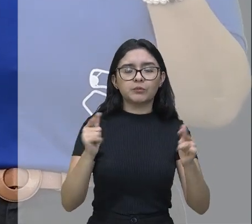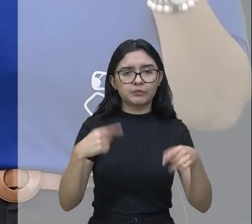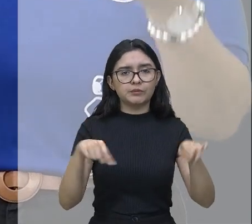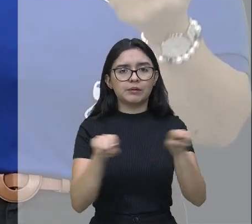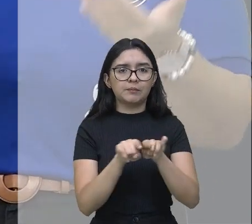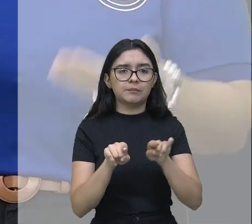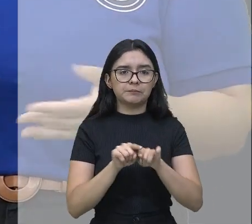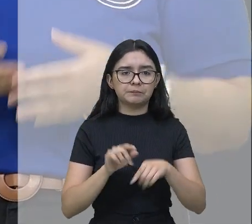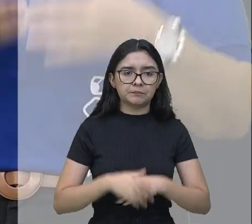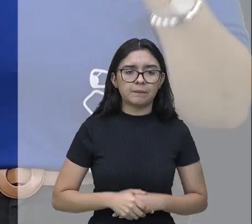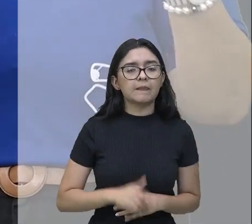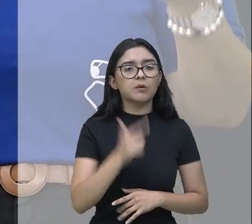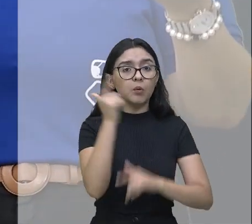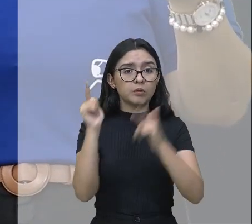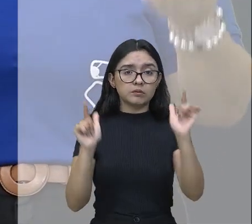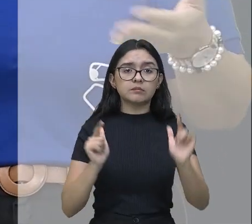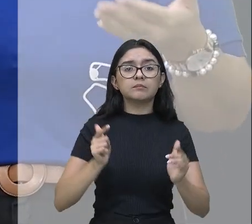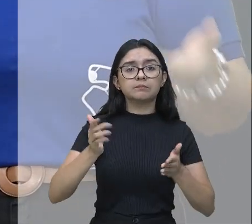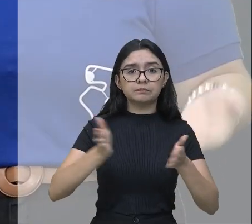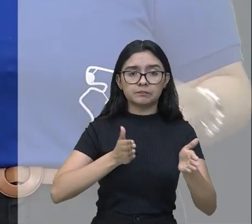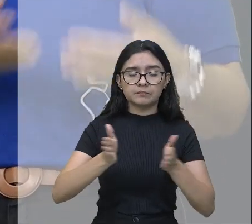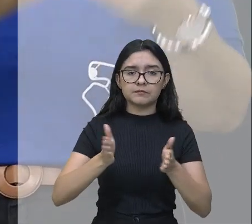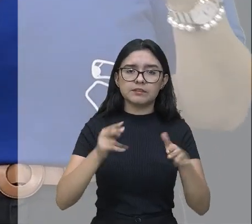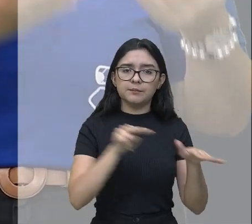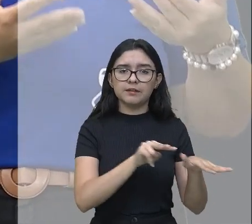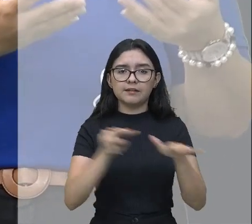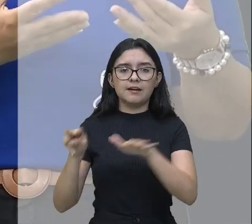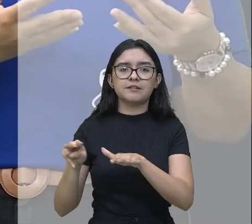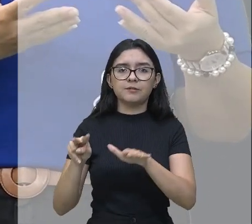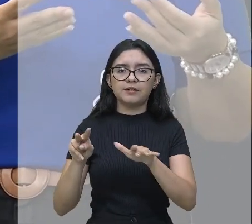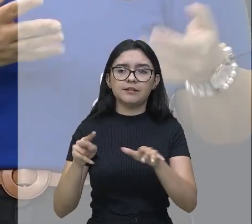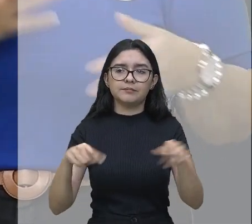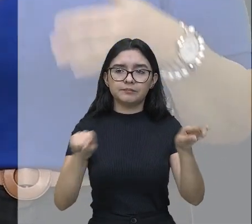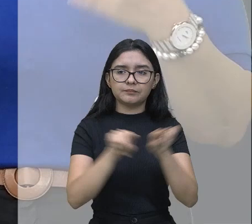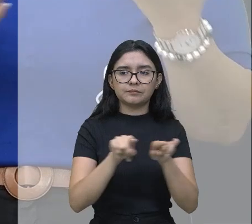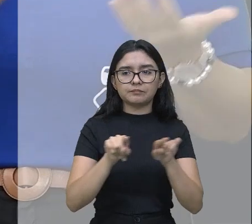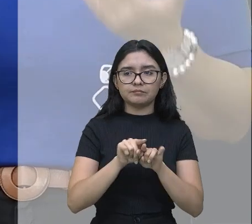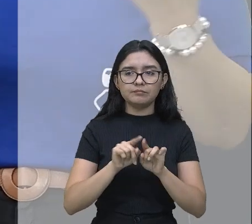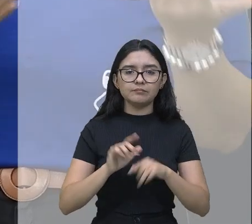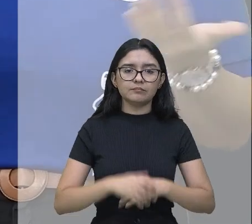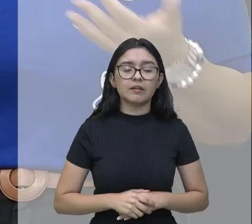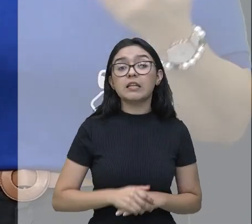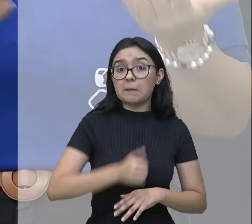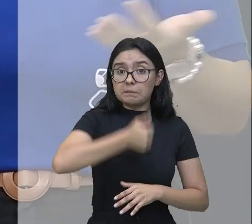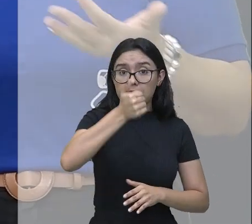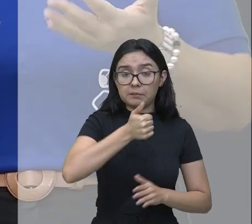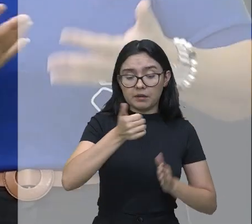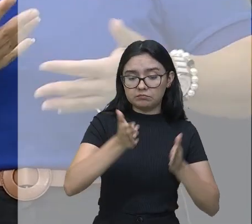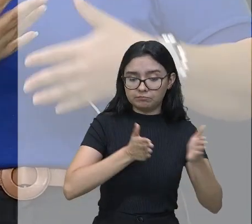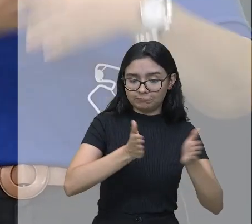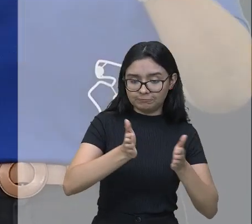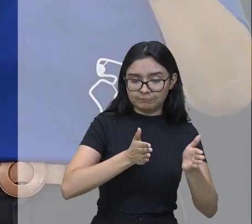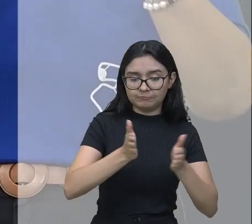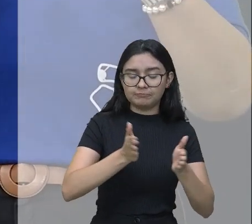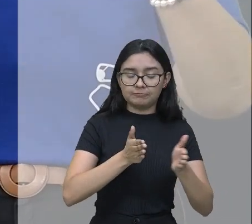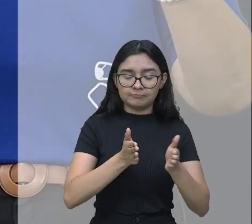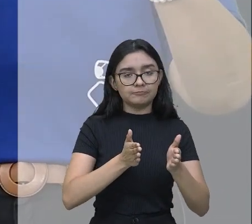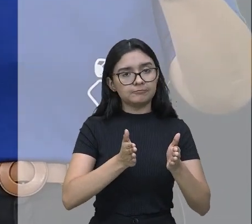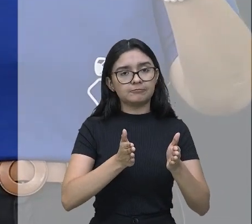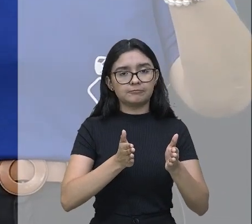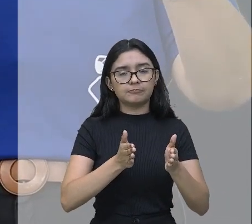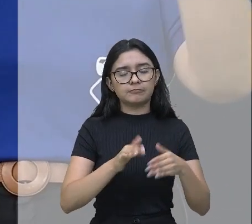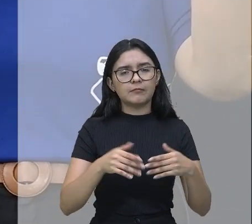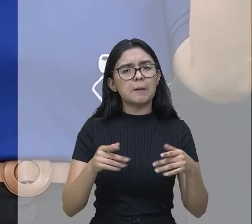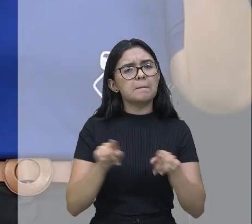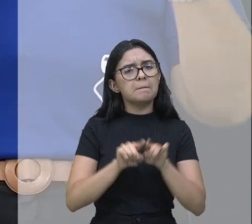imaginada pelas participantes da Semana de Arte Moderna, ou seja, os da primeira geração. Justamente porque ele pôde aí, de